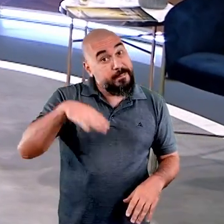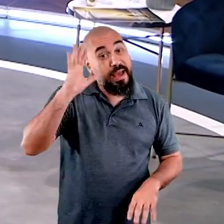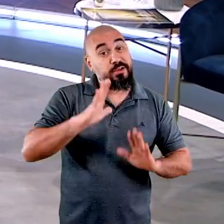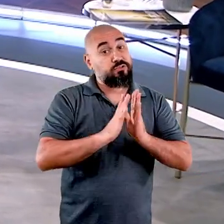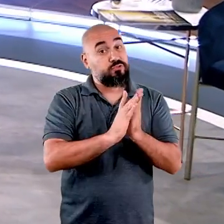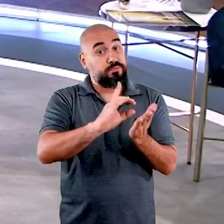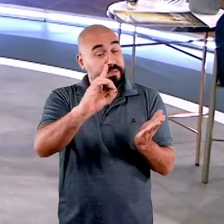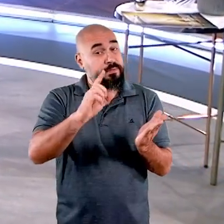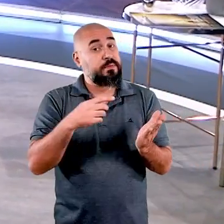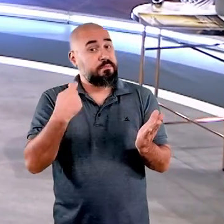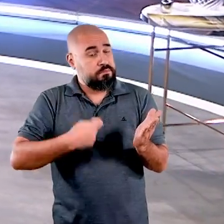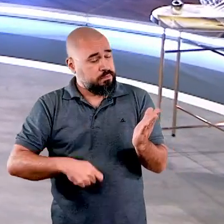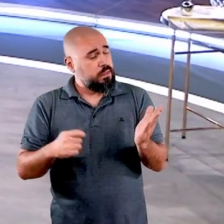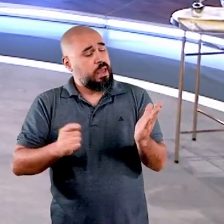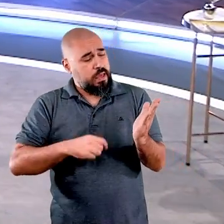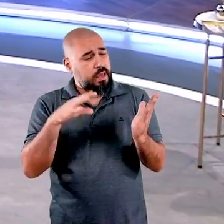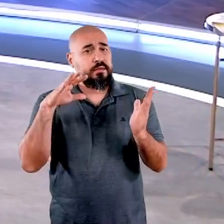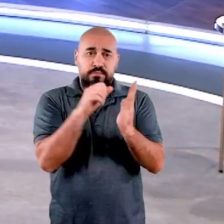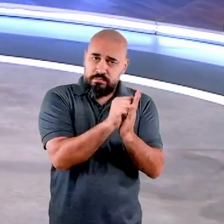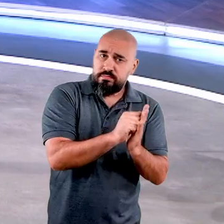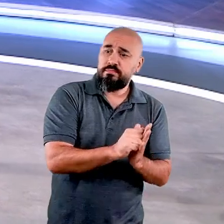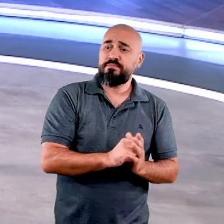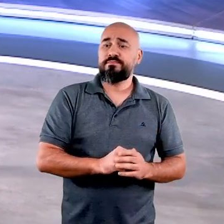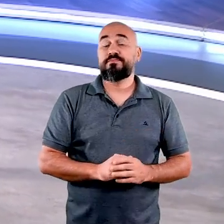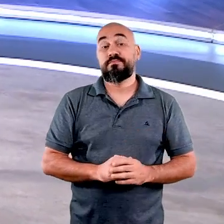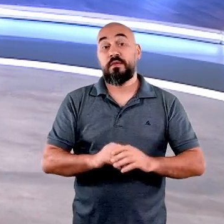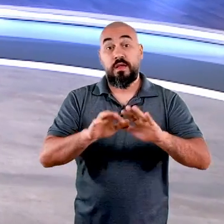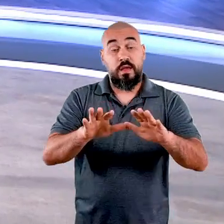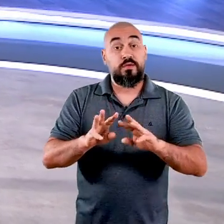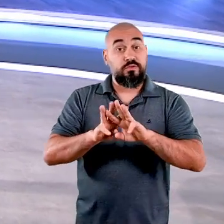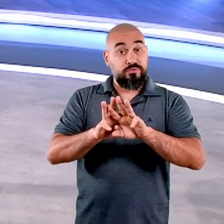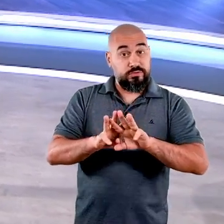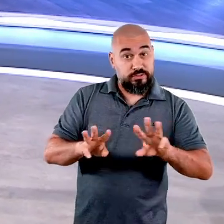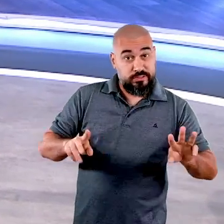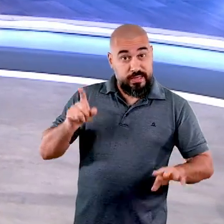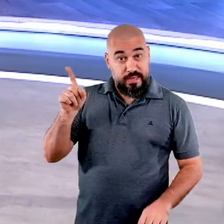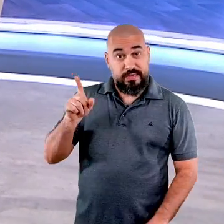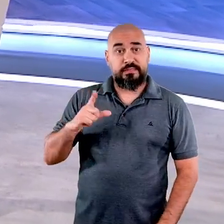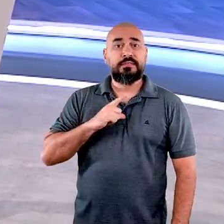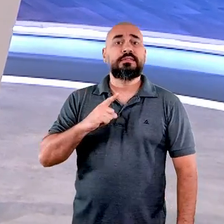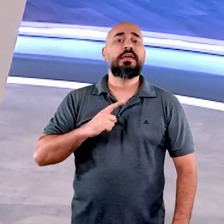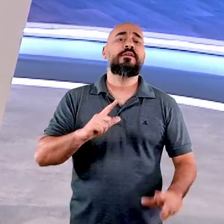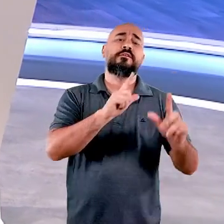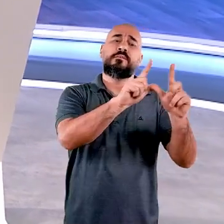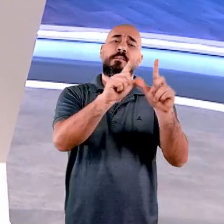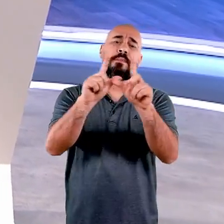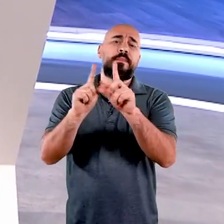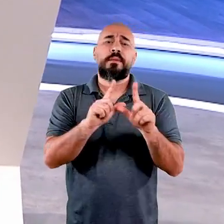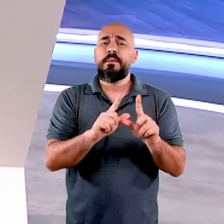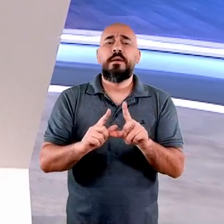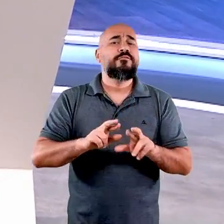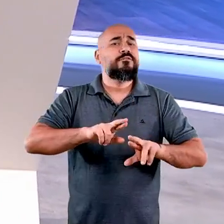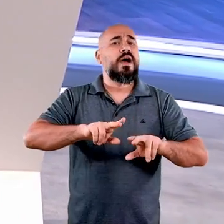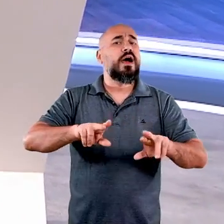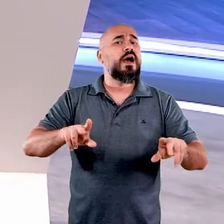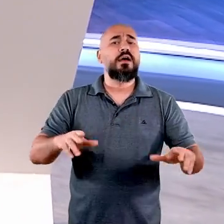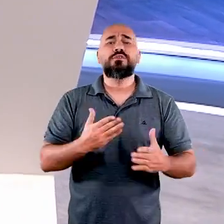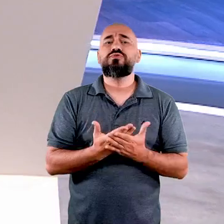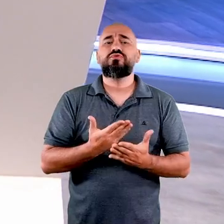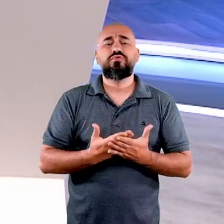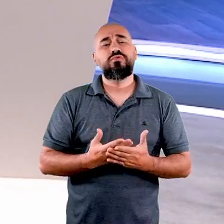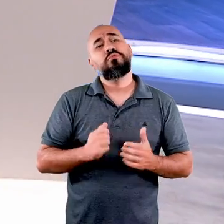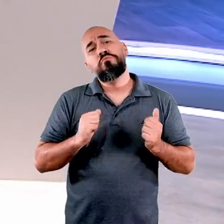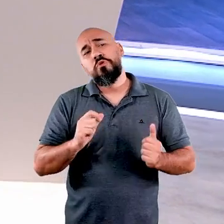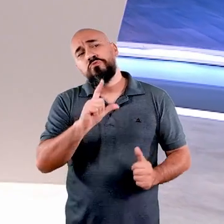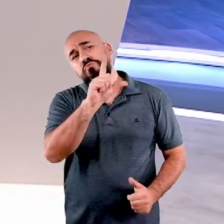apresentei o estudo bíblico A Cura do Pecado, mas lá no site da escola bíblica você vai ver que existem vários outros estudos bíblicos. Você pode